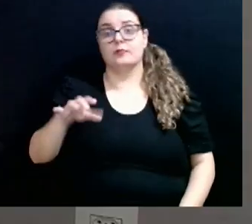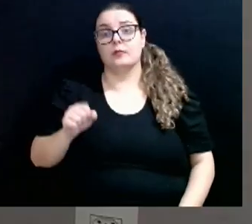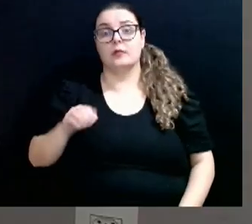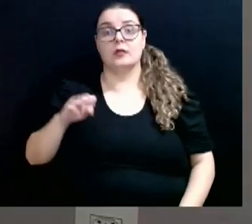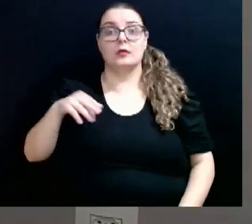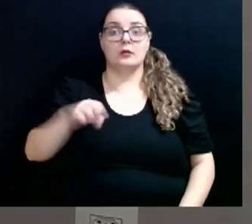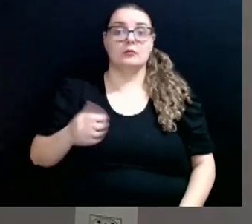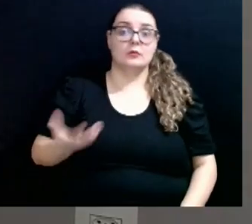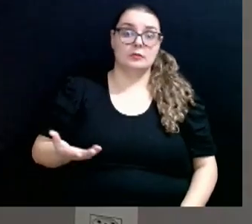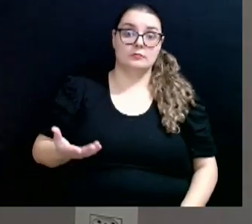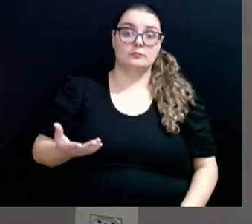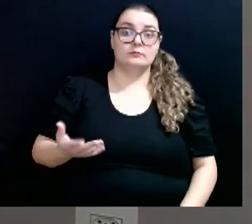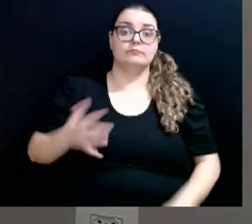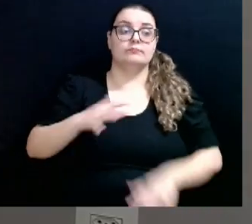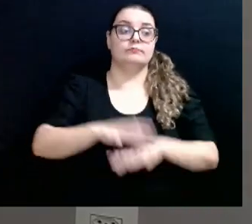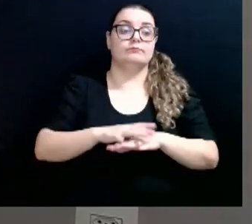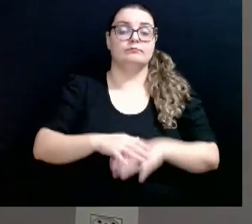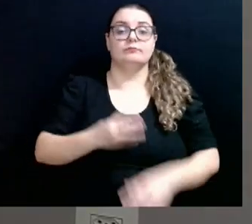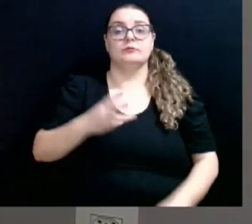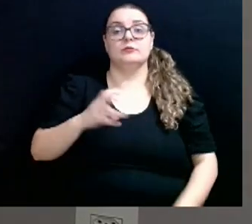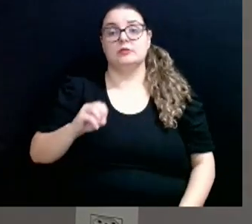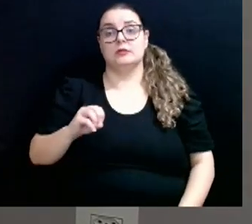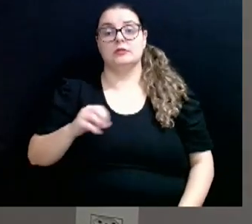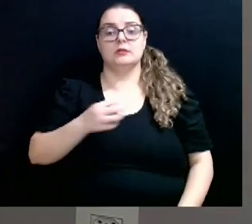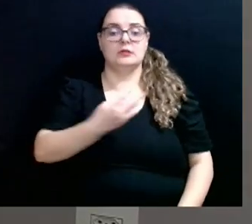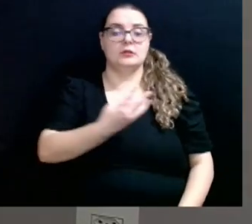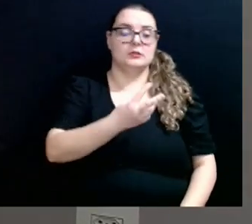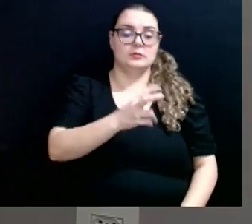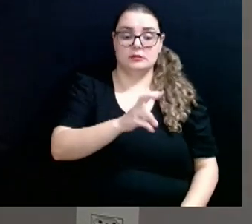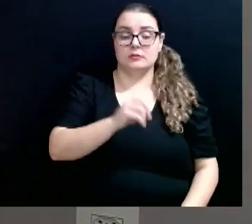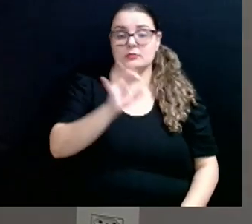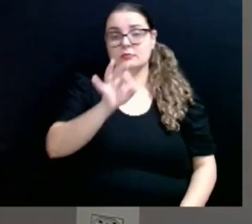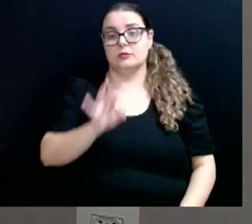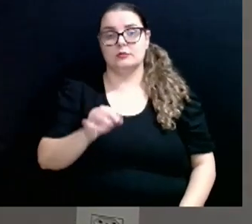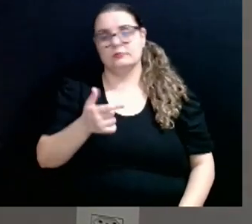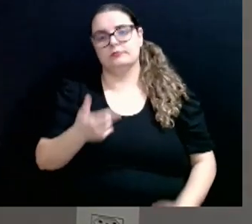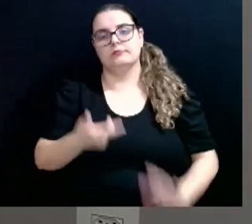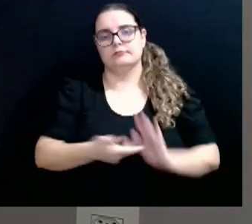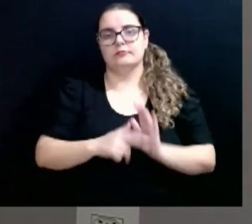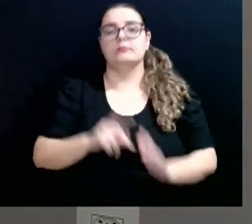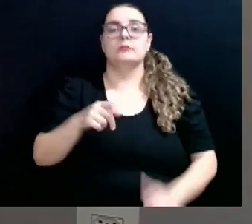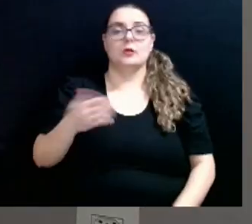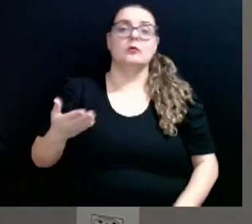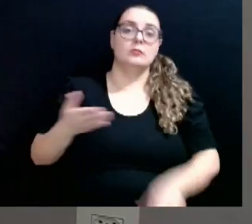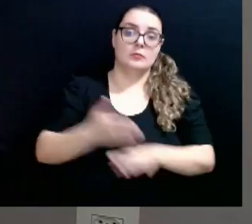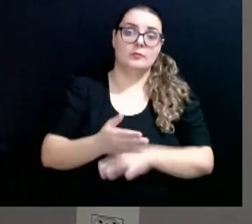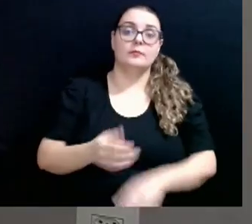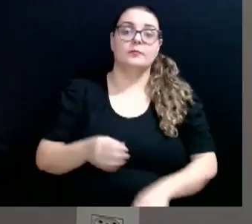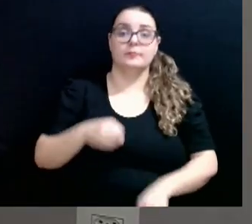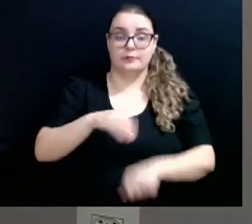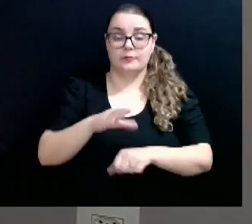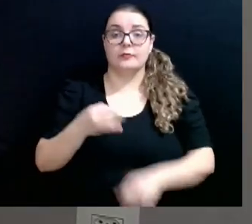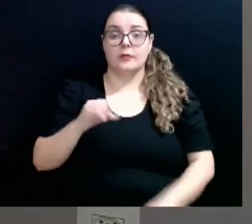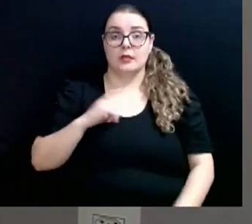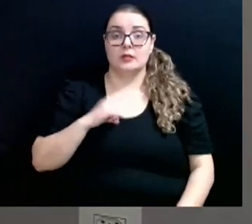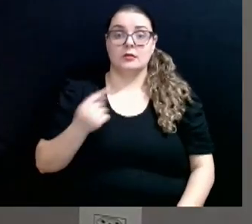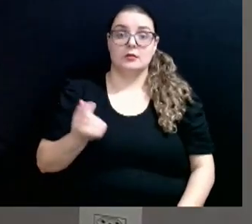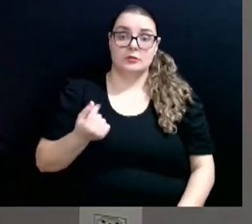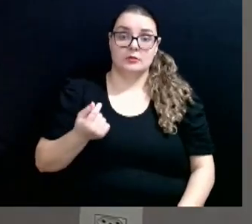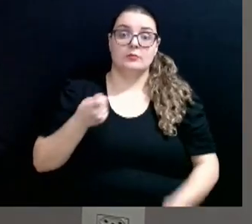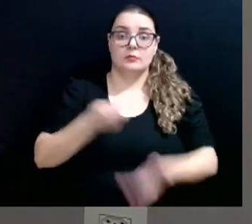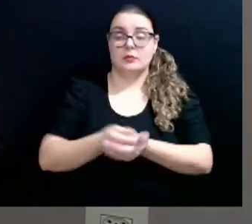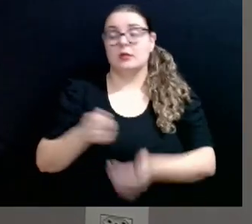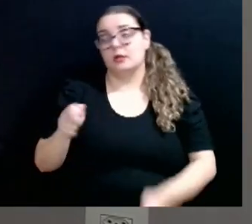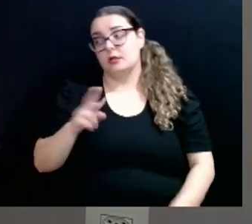conta, esse ganho de 30%, 50% não faz tanto sentido. Então vale a pena participar, essa é a dica, se você tiver o dinheiro para arrematar. Você falou